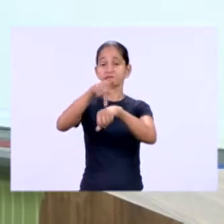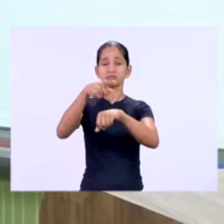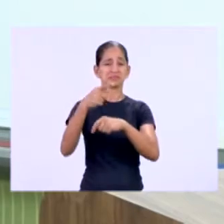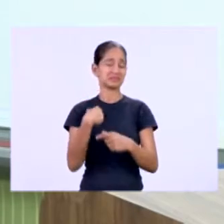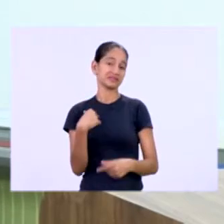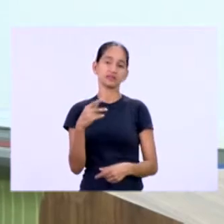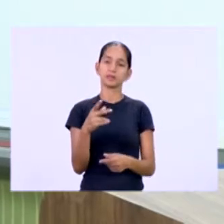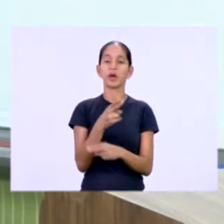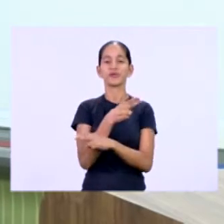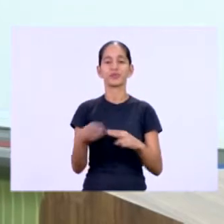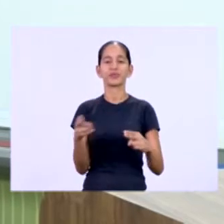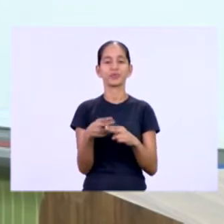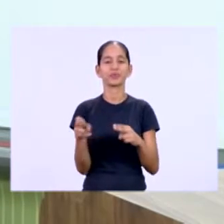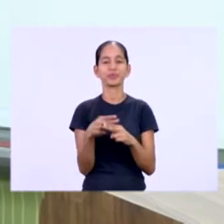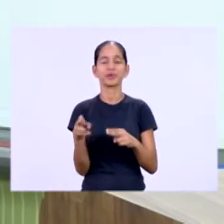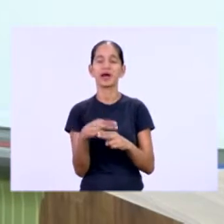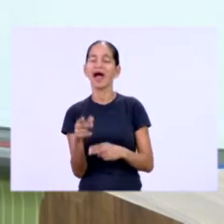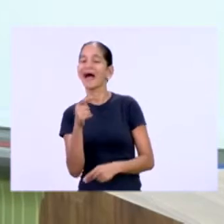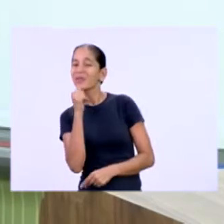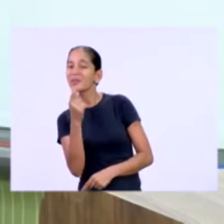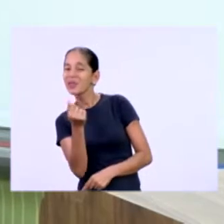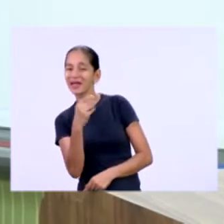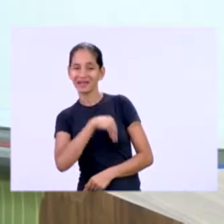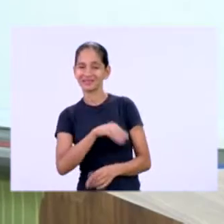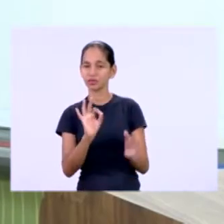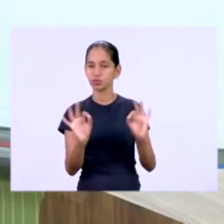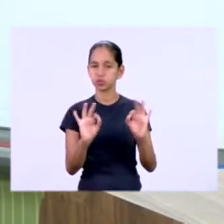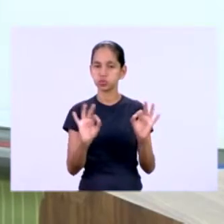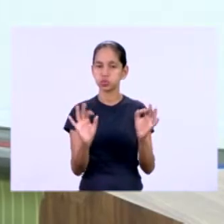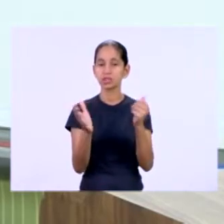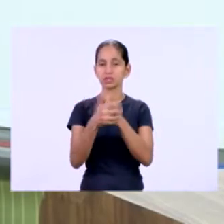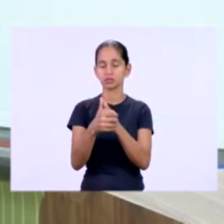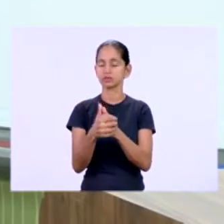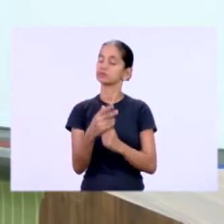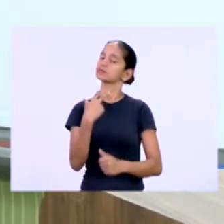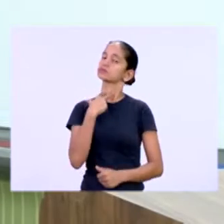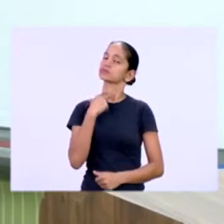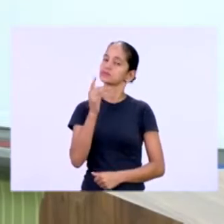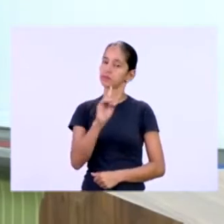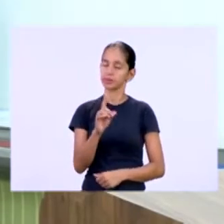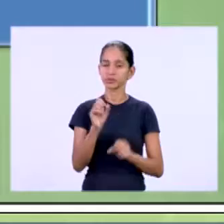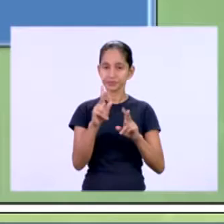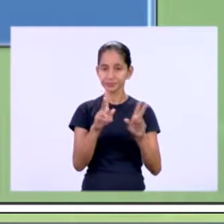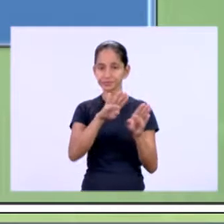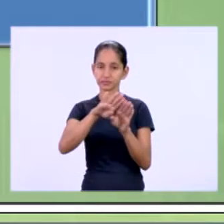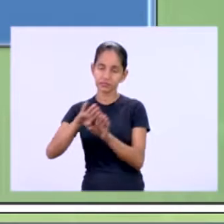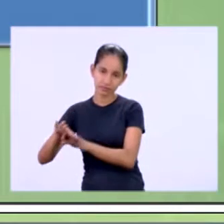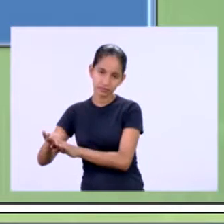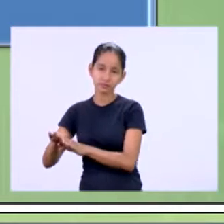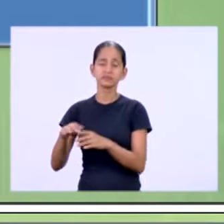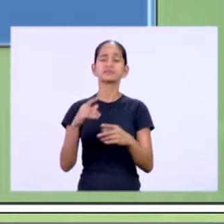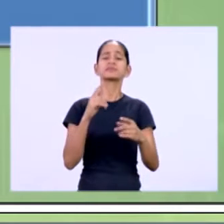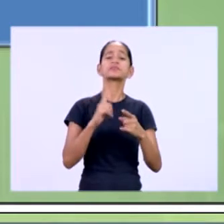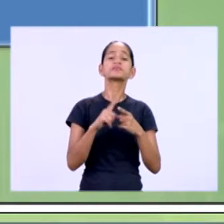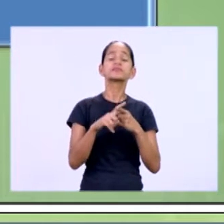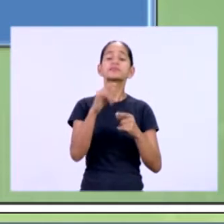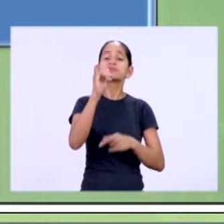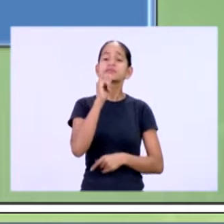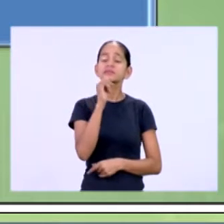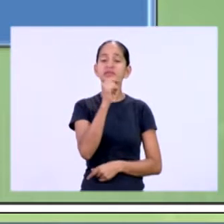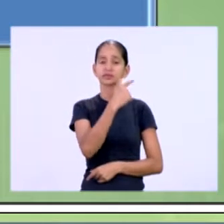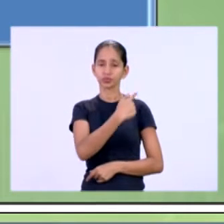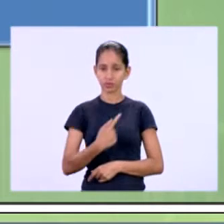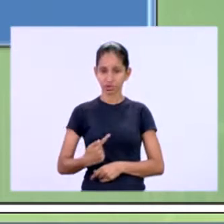porque eu tenho essa possibilidade e eu acabo sonegando, beleza? Então a tributação a gente devolve aqui. Por que o Estado, por que nós